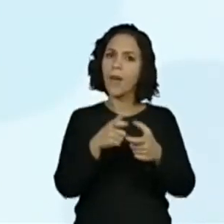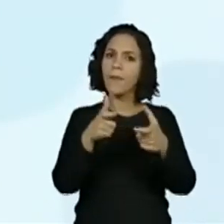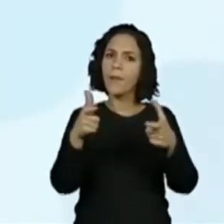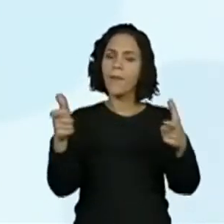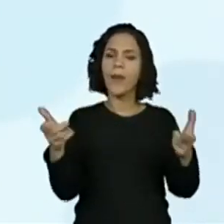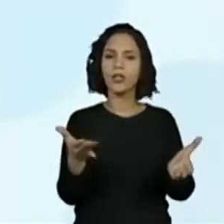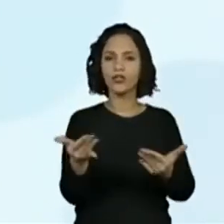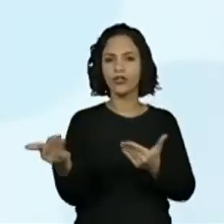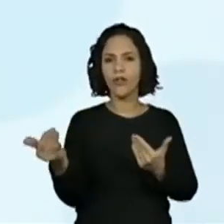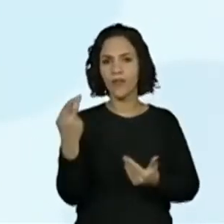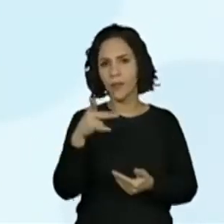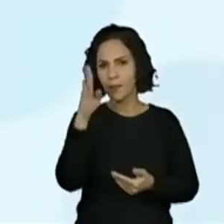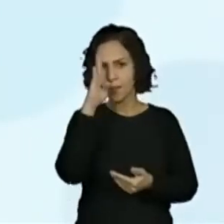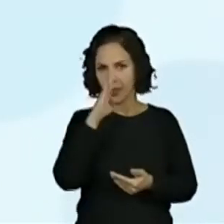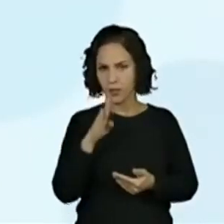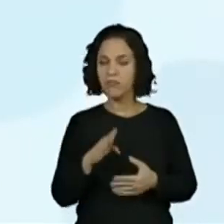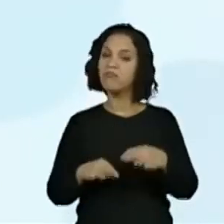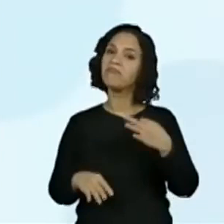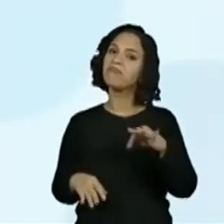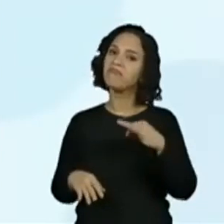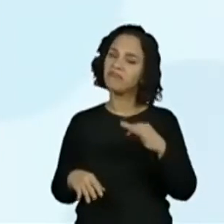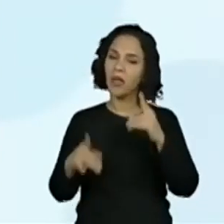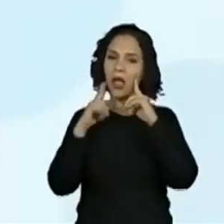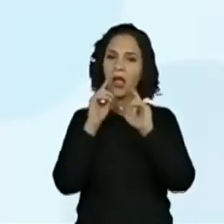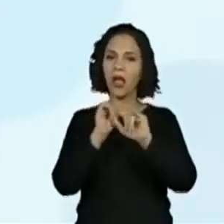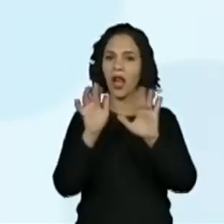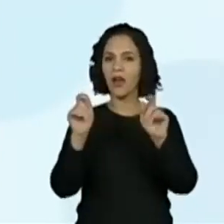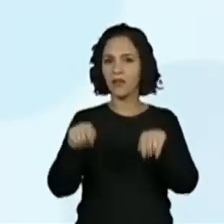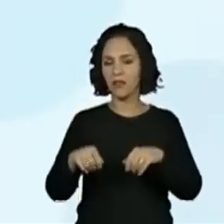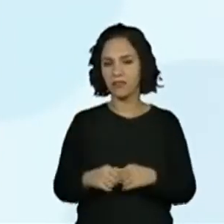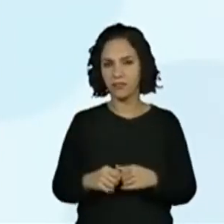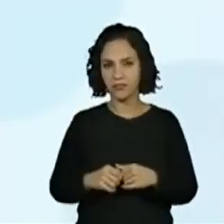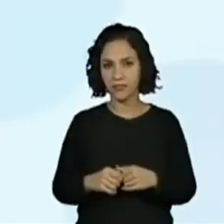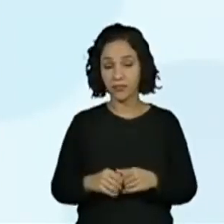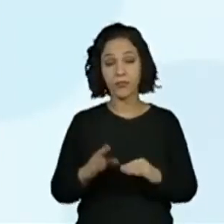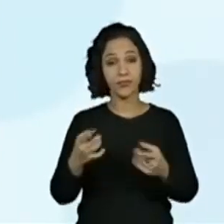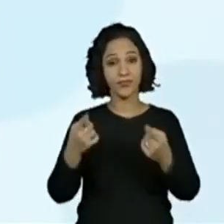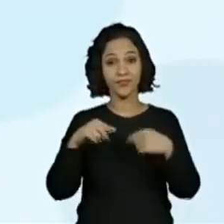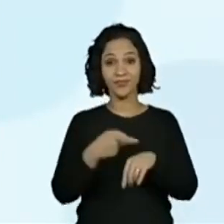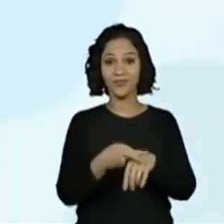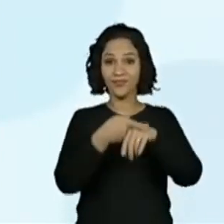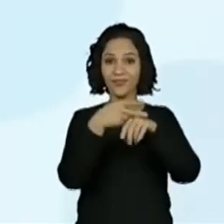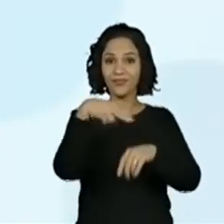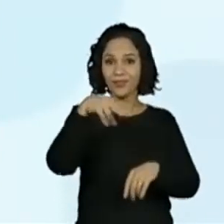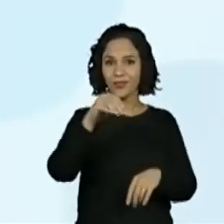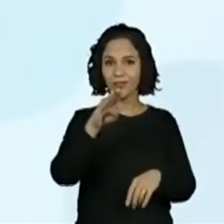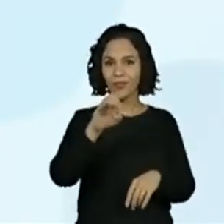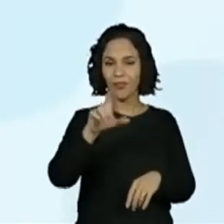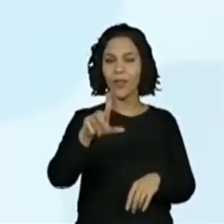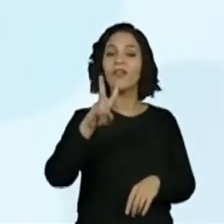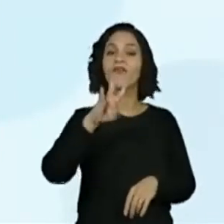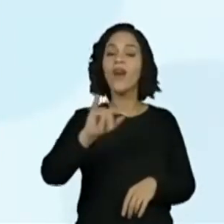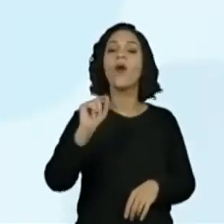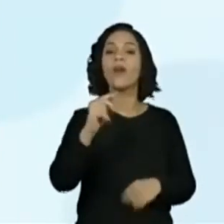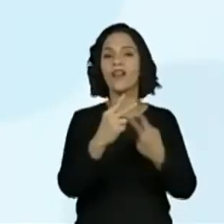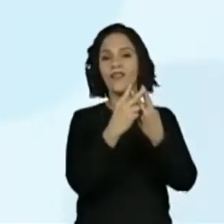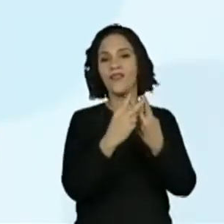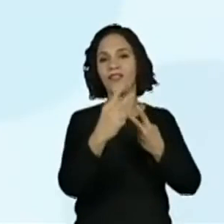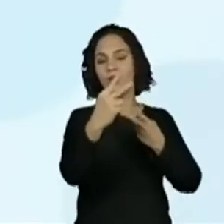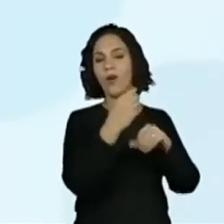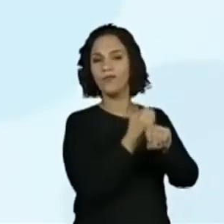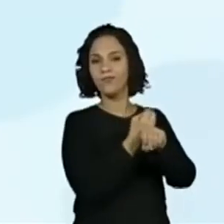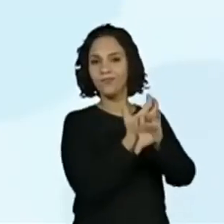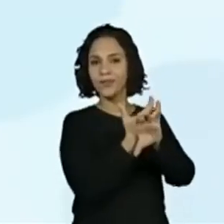entre os jovens brasileiros. Isso mesmo, fica bem claro no título. Prêmio Nobel terá edição virtual